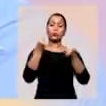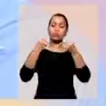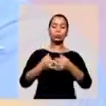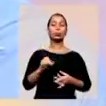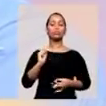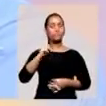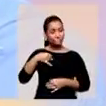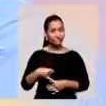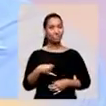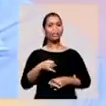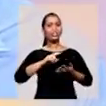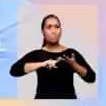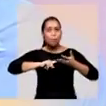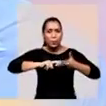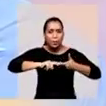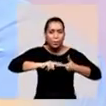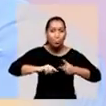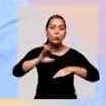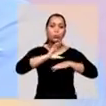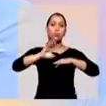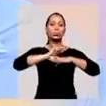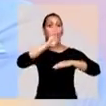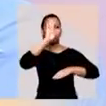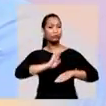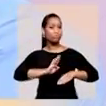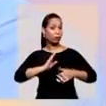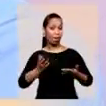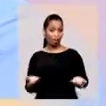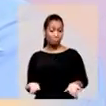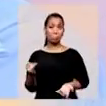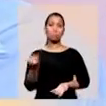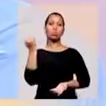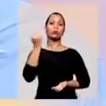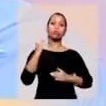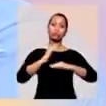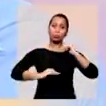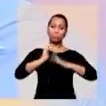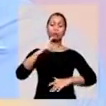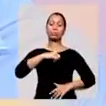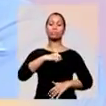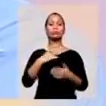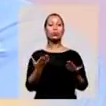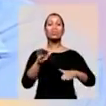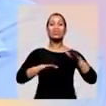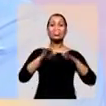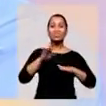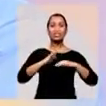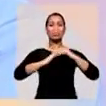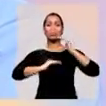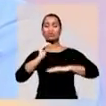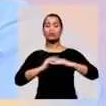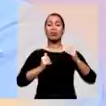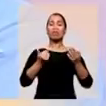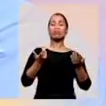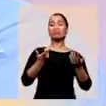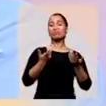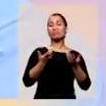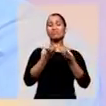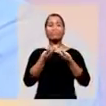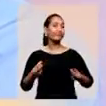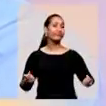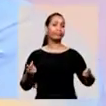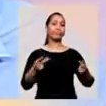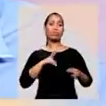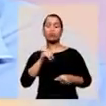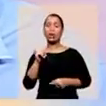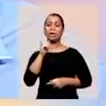estamos falando, sim, de várias qualificações gratuitas, que é importante esse profissional. E aí, muitas vezes, esse profissional ele acaba se perdendo,